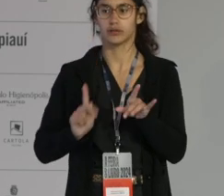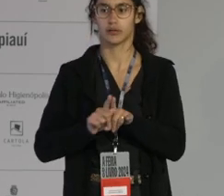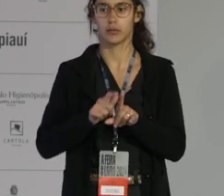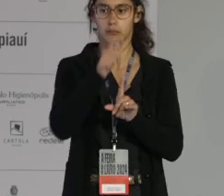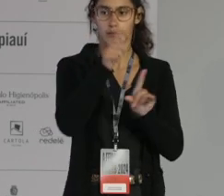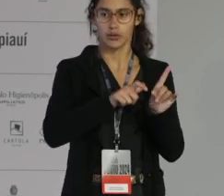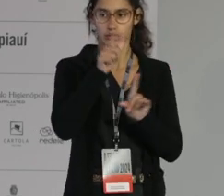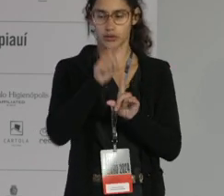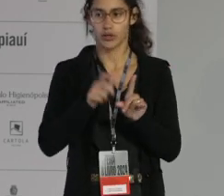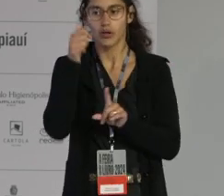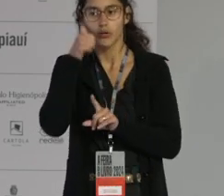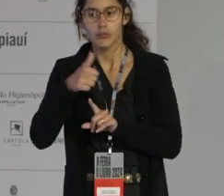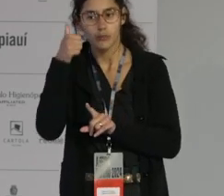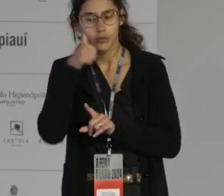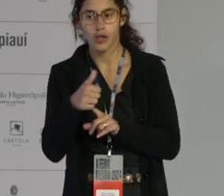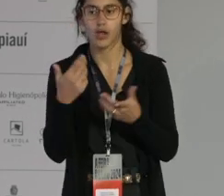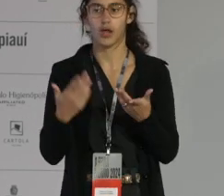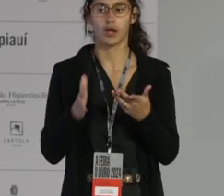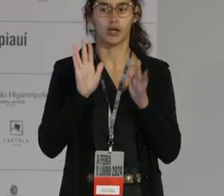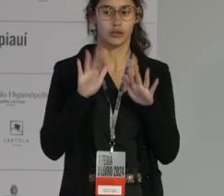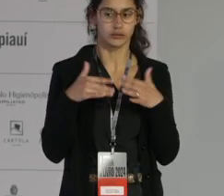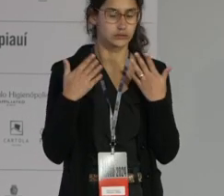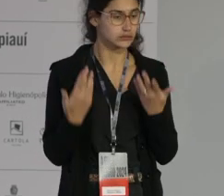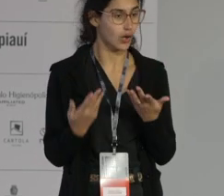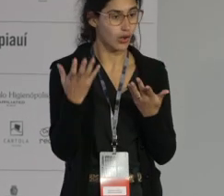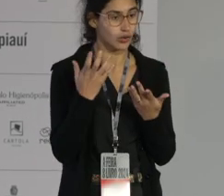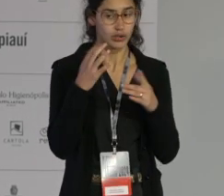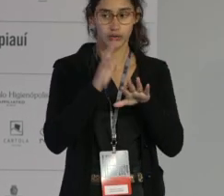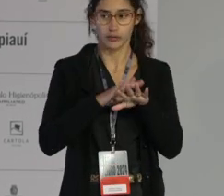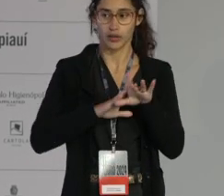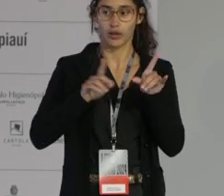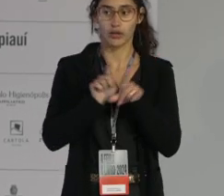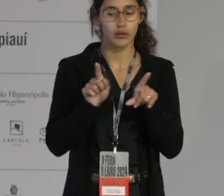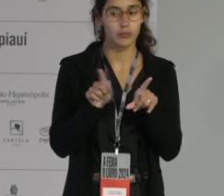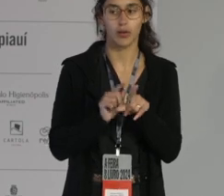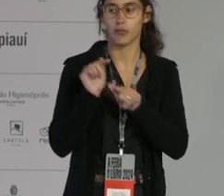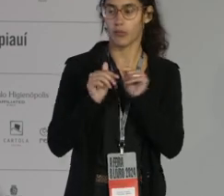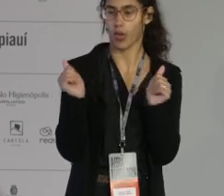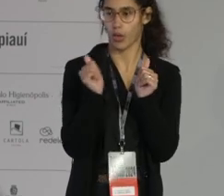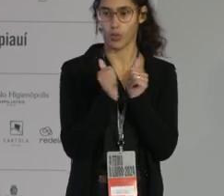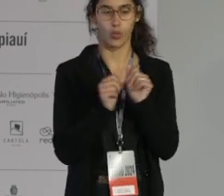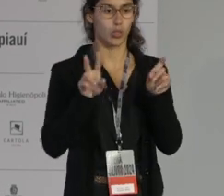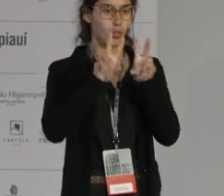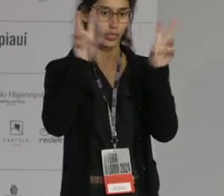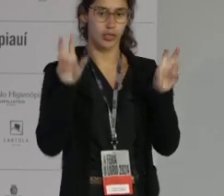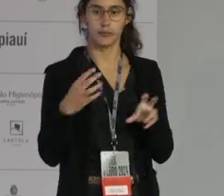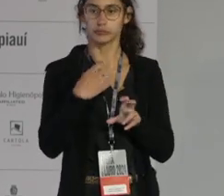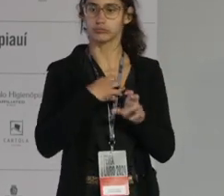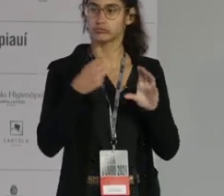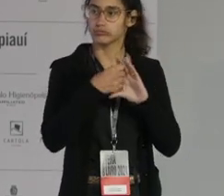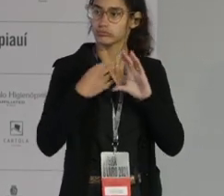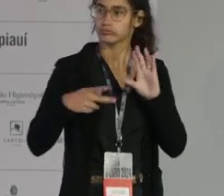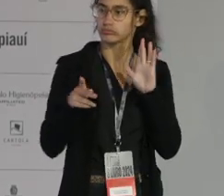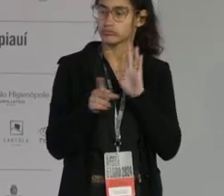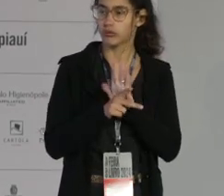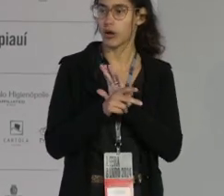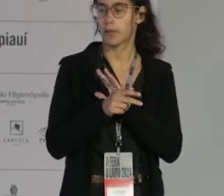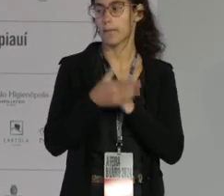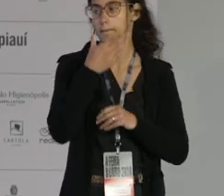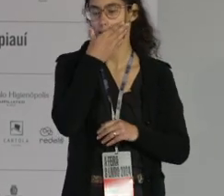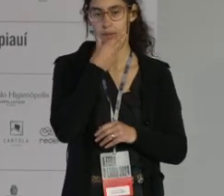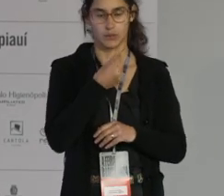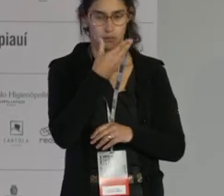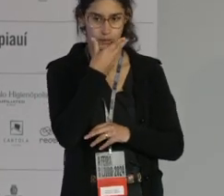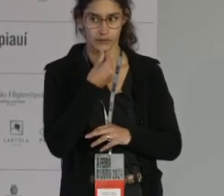personagens femininas, né? Então, eu quis fazer trabalhar esse tema a partir de uma perspectiva masculina. Né?